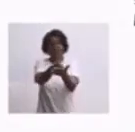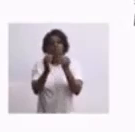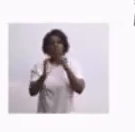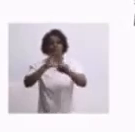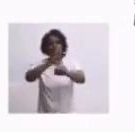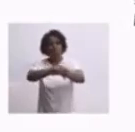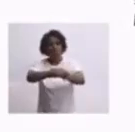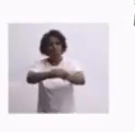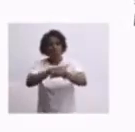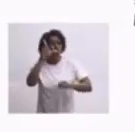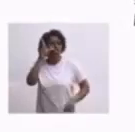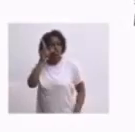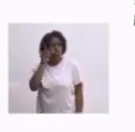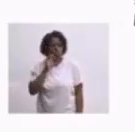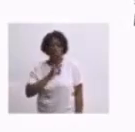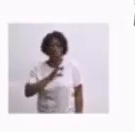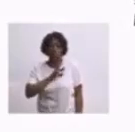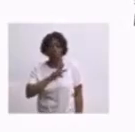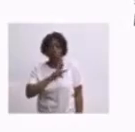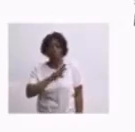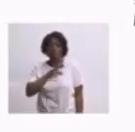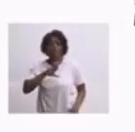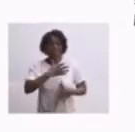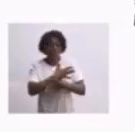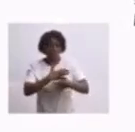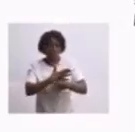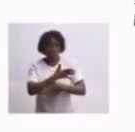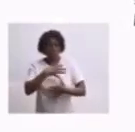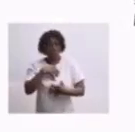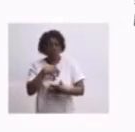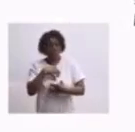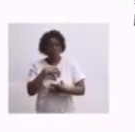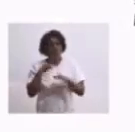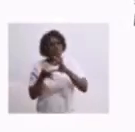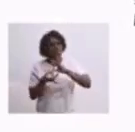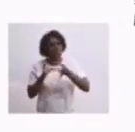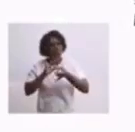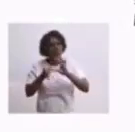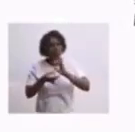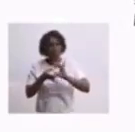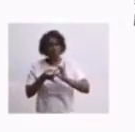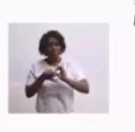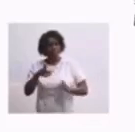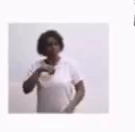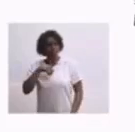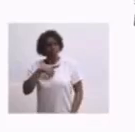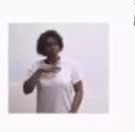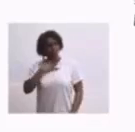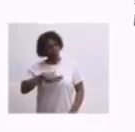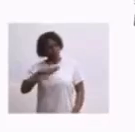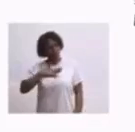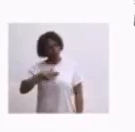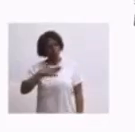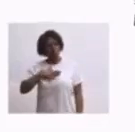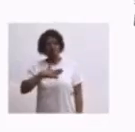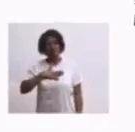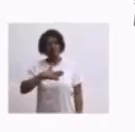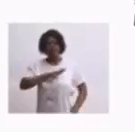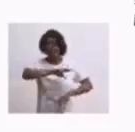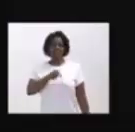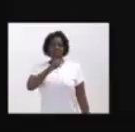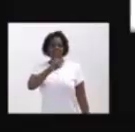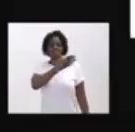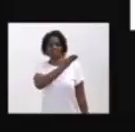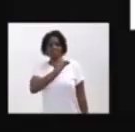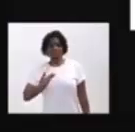2 vezes, candidato a vice-presidente do Brasil e várias vezes secretário de Estado. Eu tô pronto. Agora é com